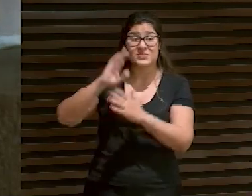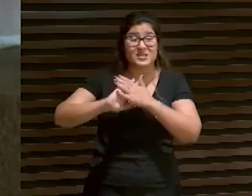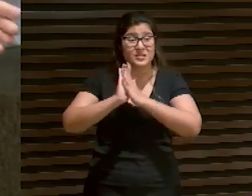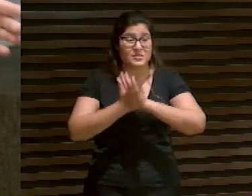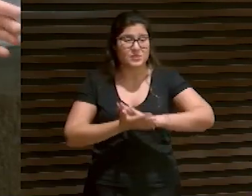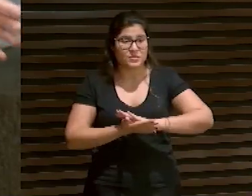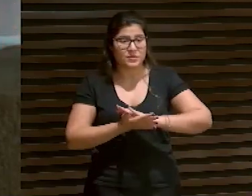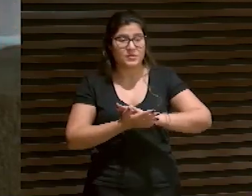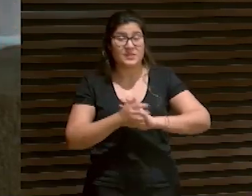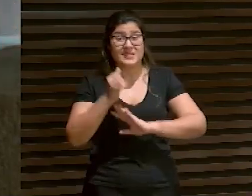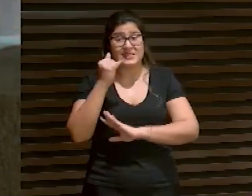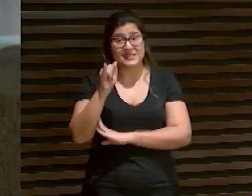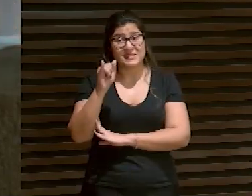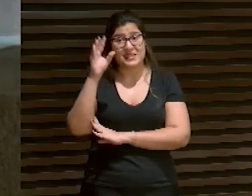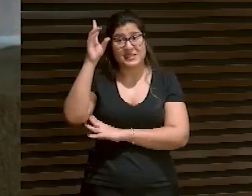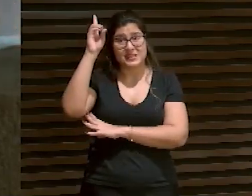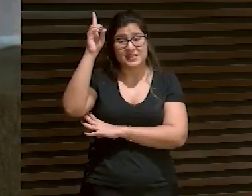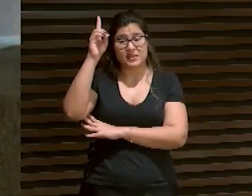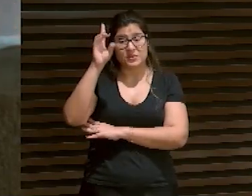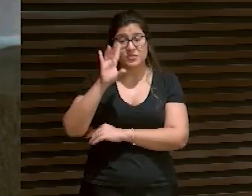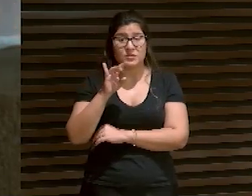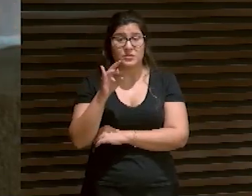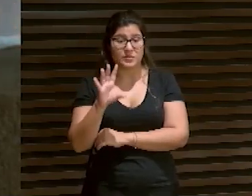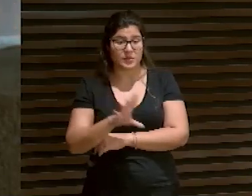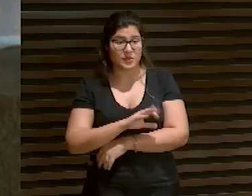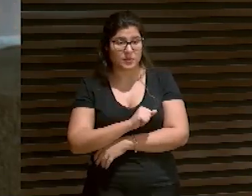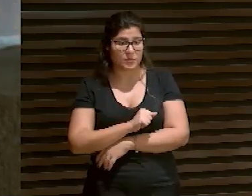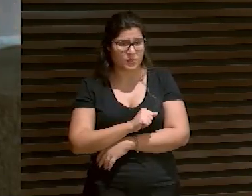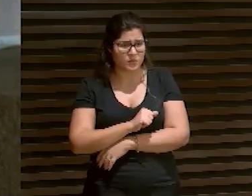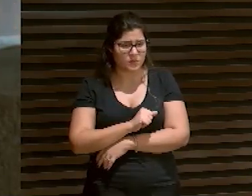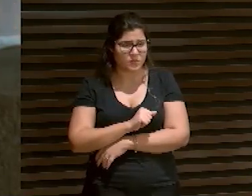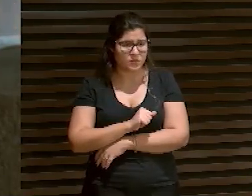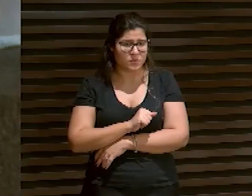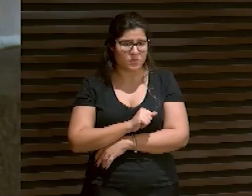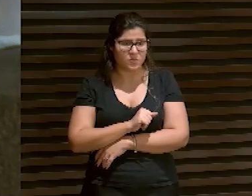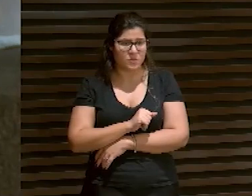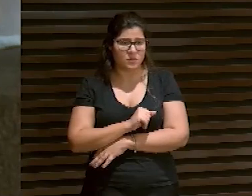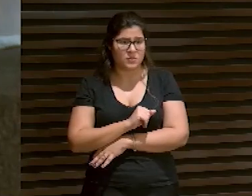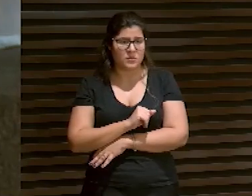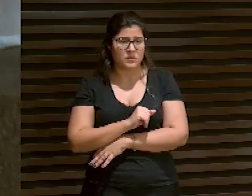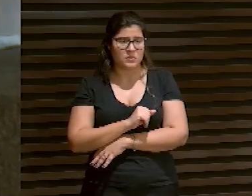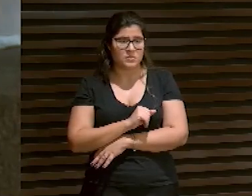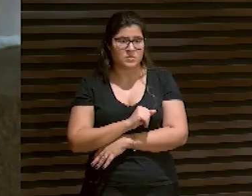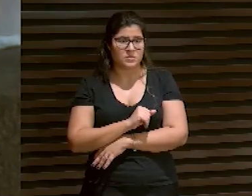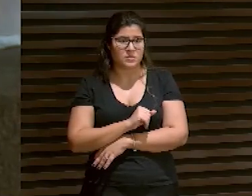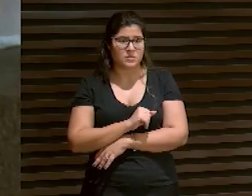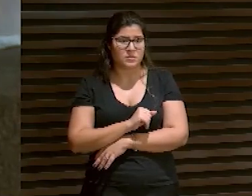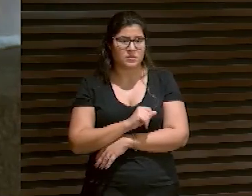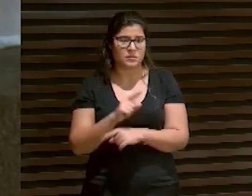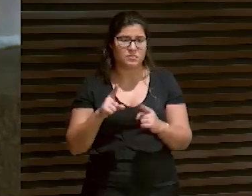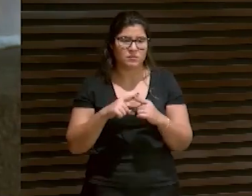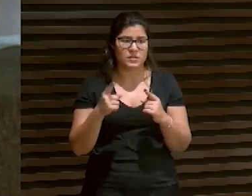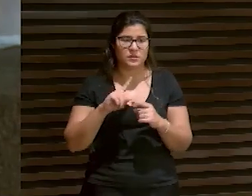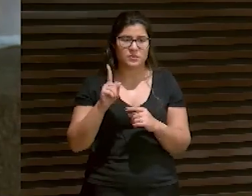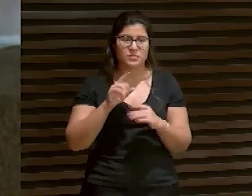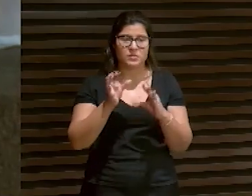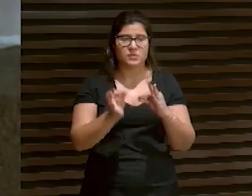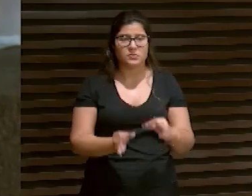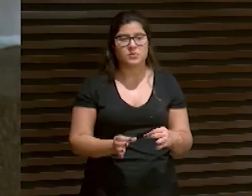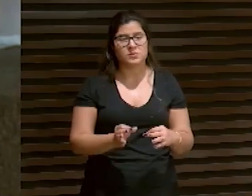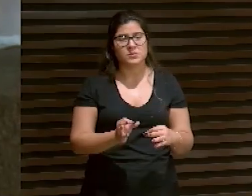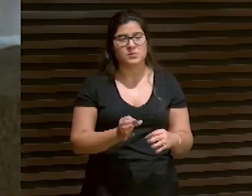fosse apenas amor, nós também teríamos problema com Ele. Se Deus é amoroso, mas não é justo, aquele que é ímpio pode